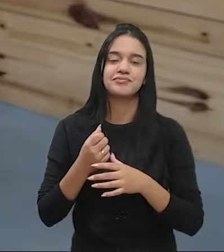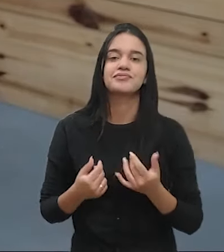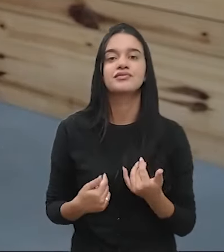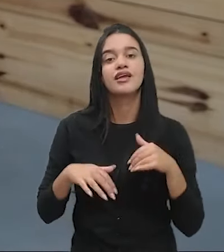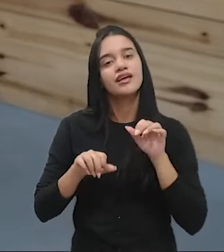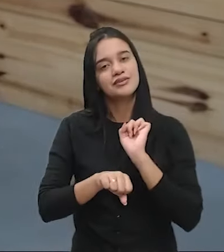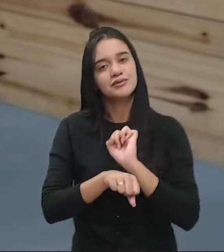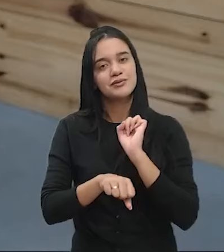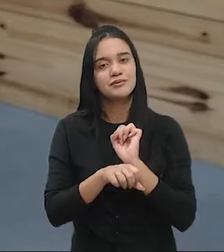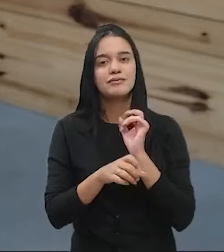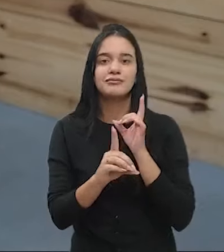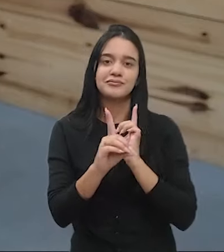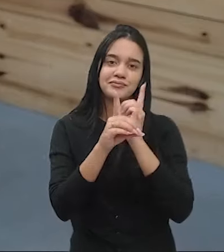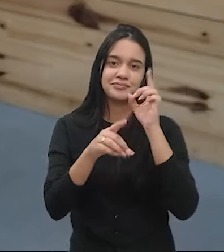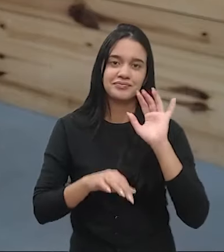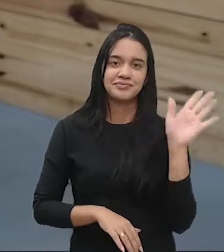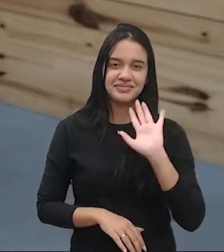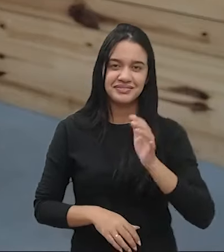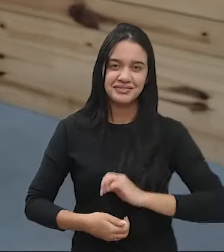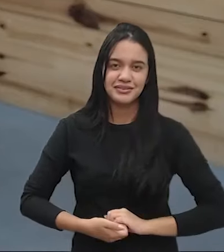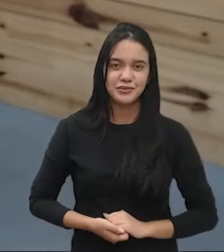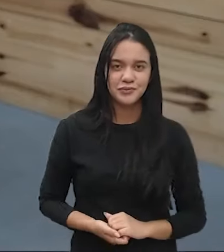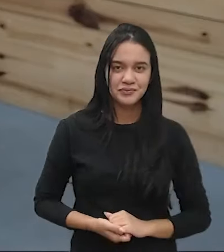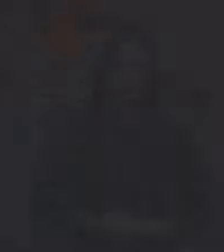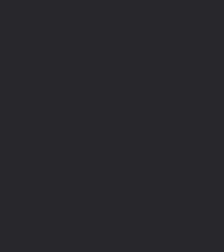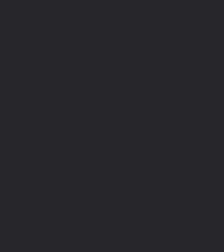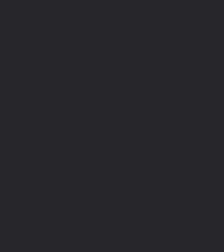aguardo na próxima videoaula Até